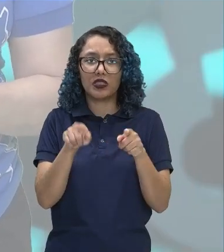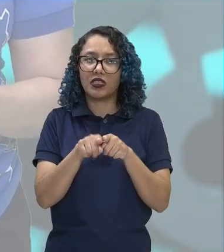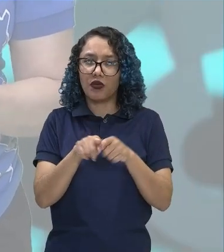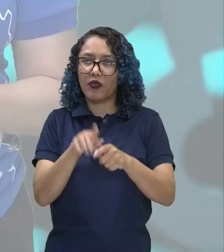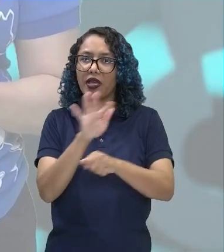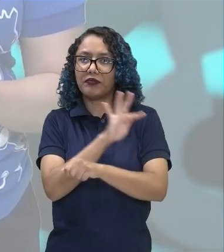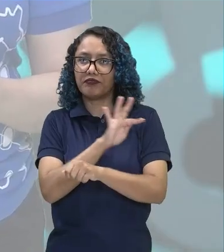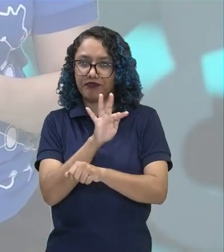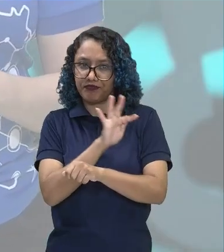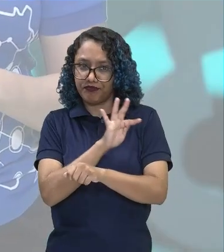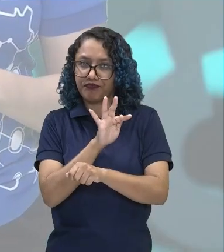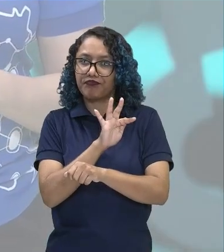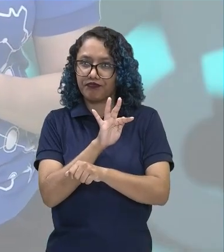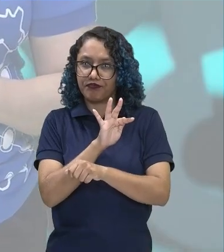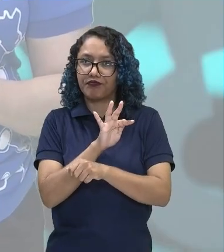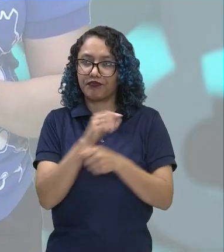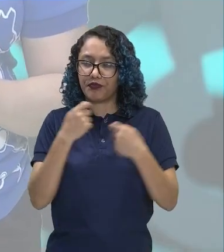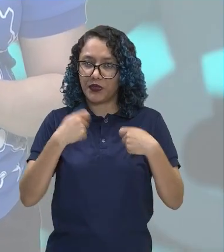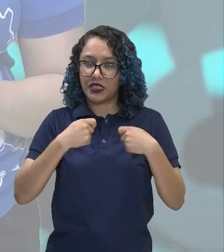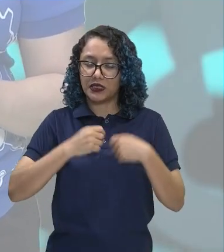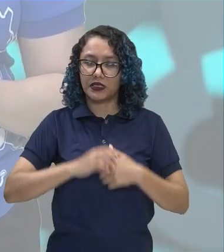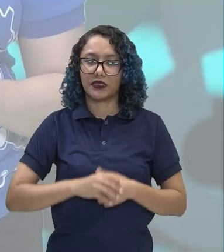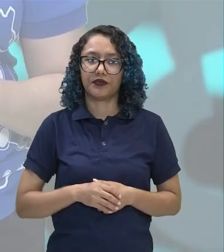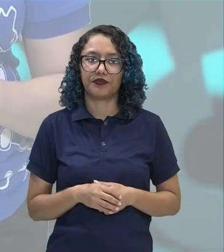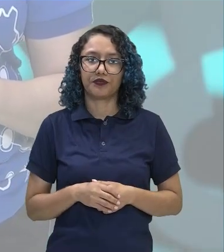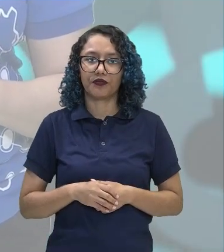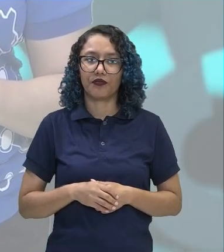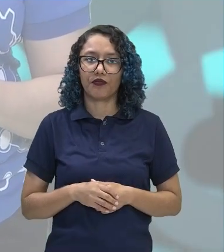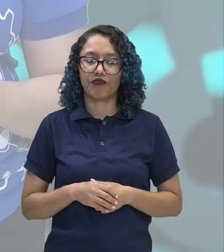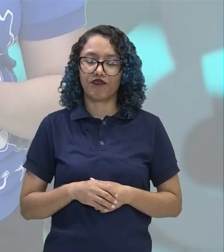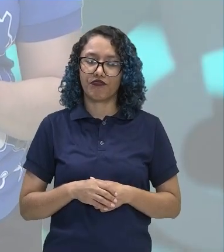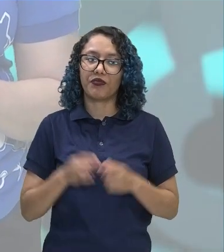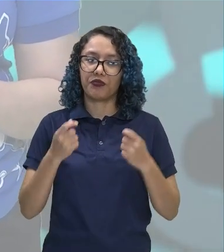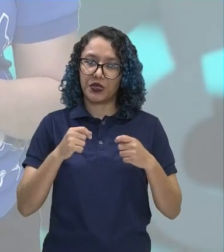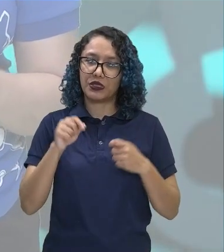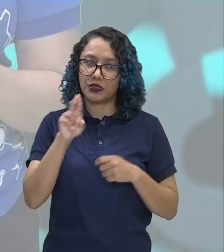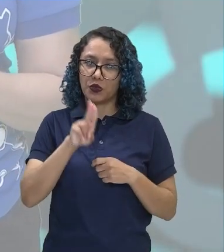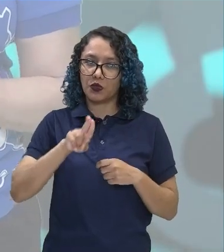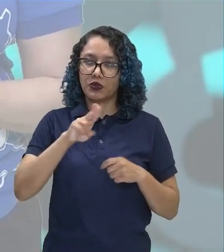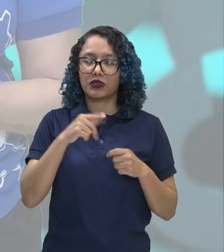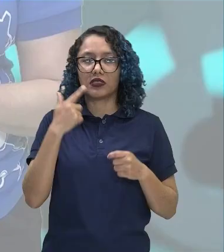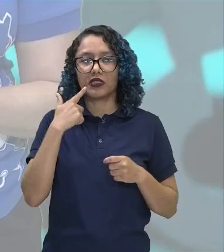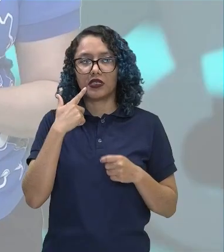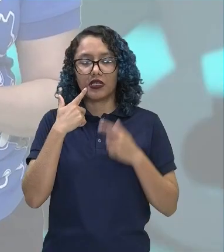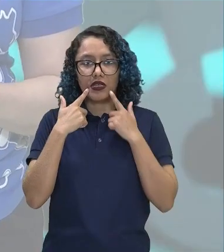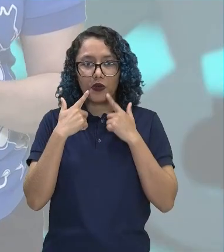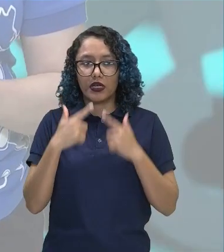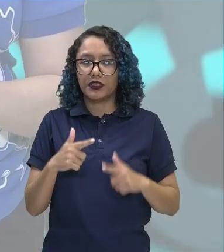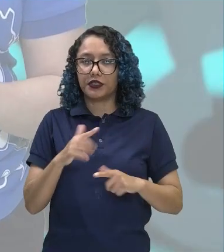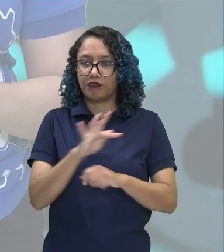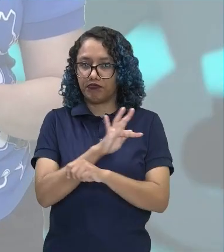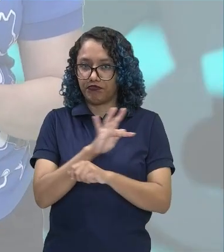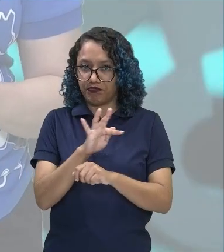formalidade, né? Tem que usar a linguagem formal, a linguagem culta,